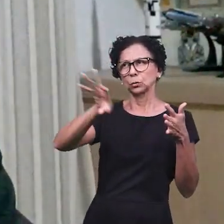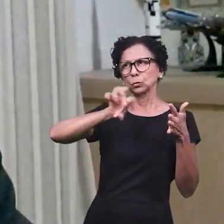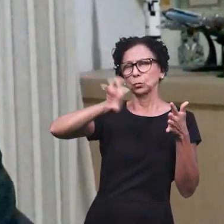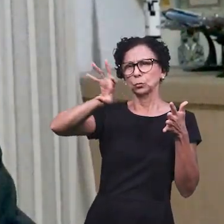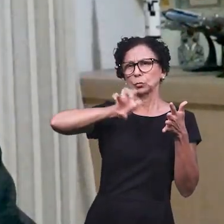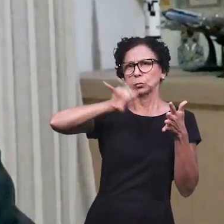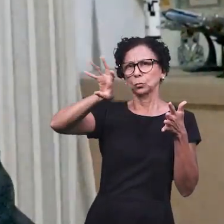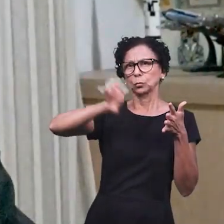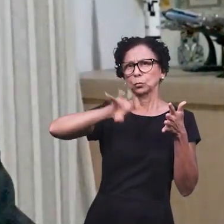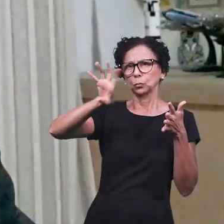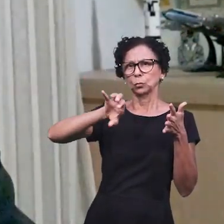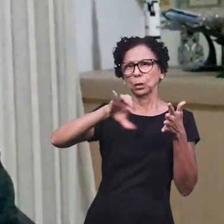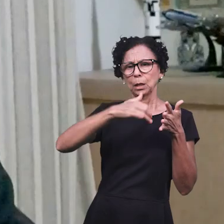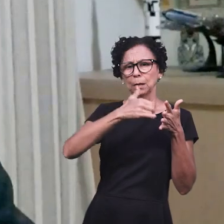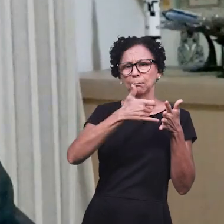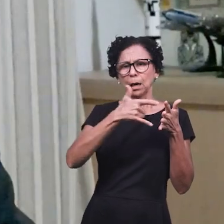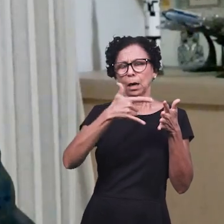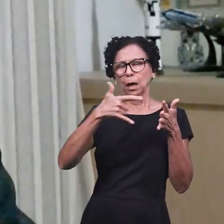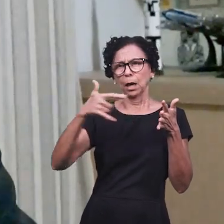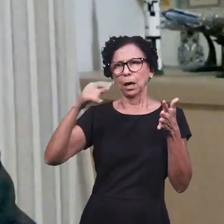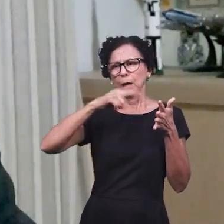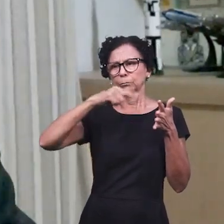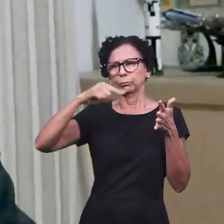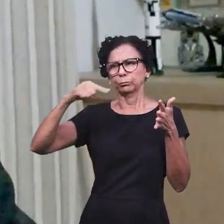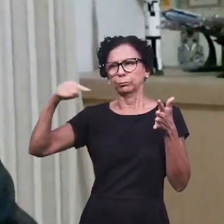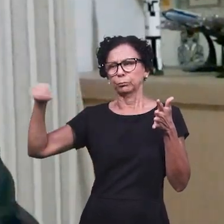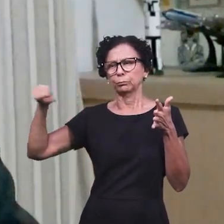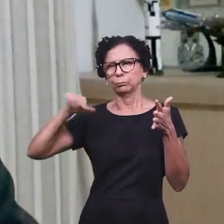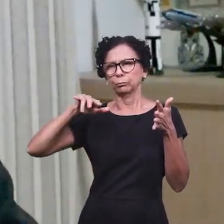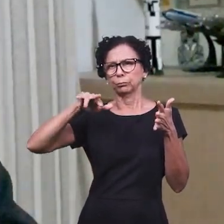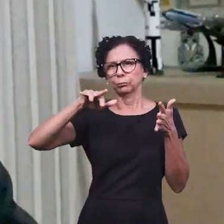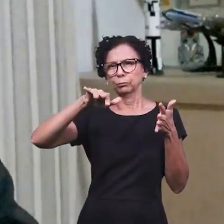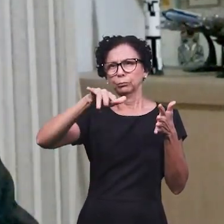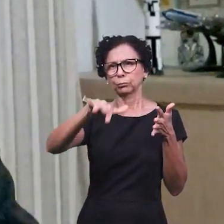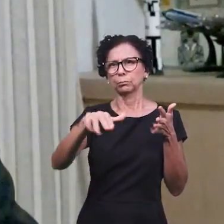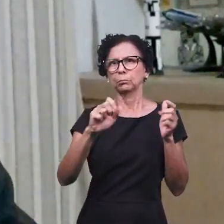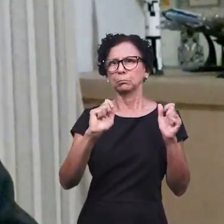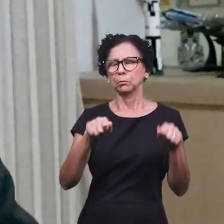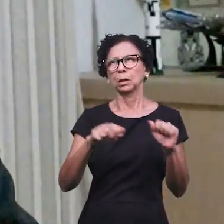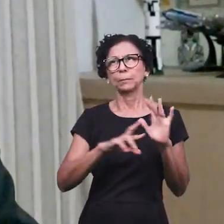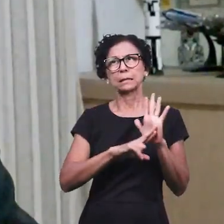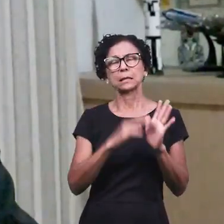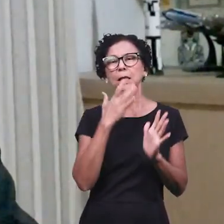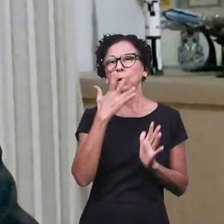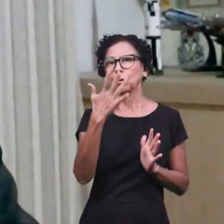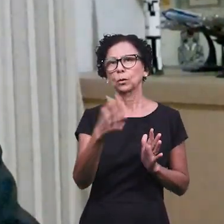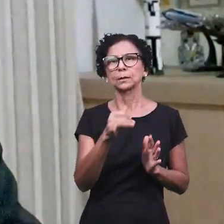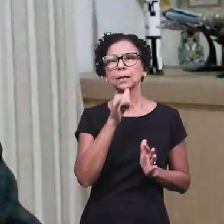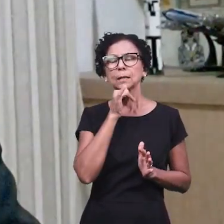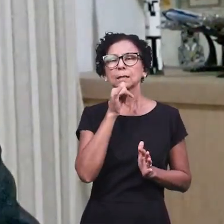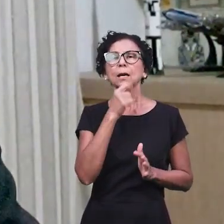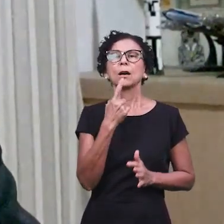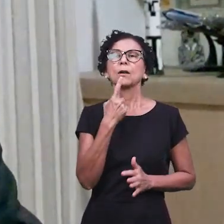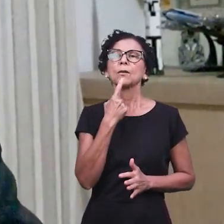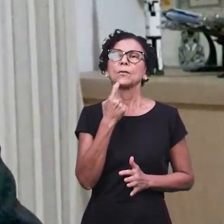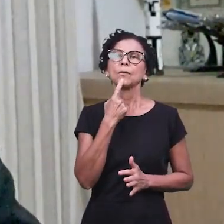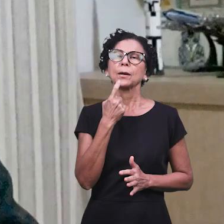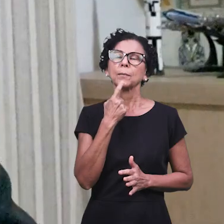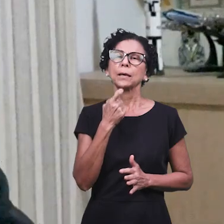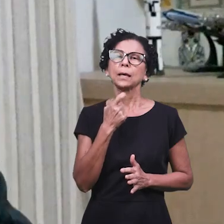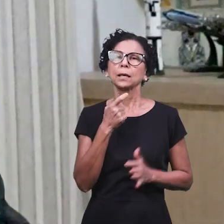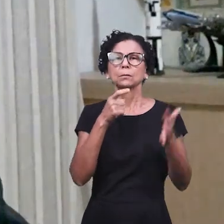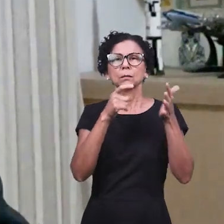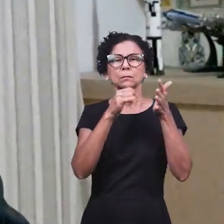energia. Quanto maior a energia do fóton liberado, maior a frequência. E a frequência pode